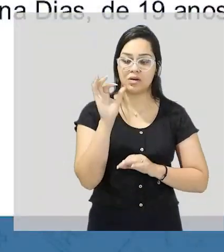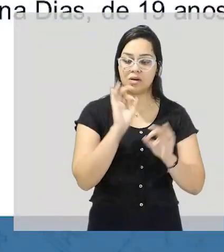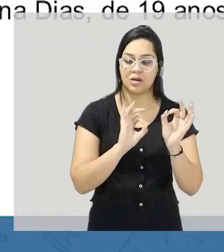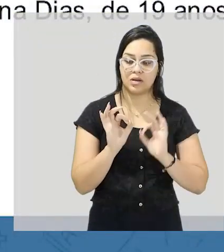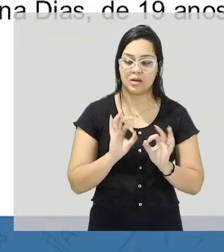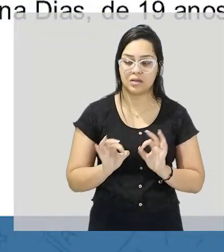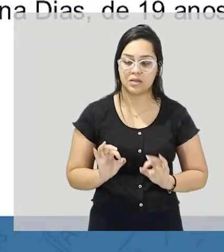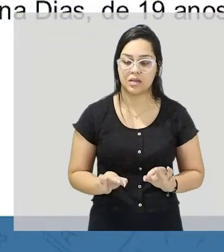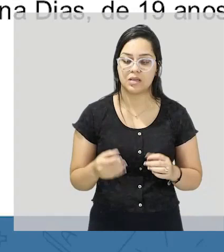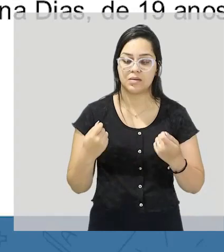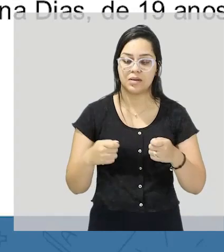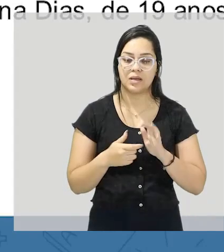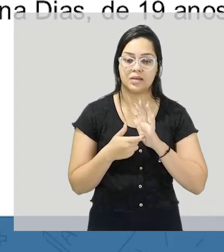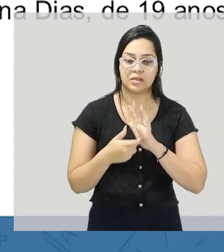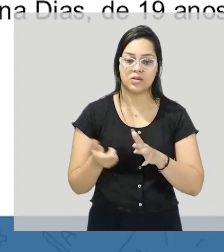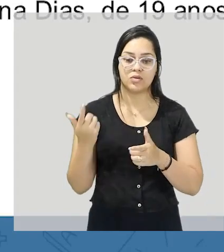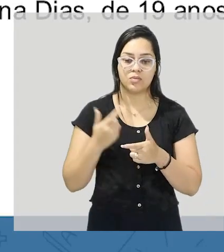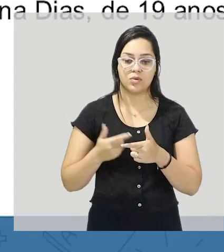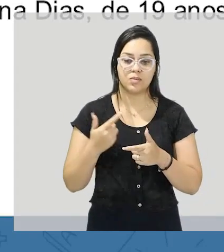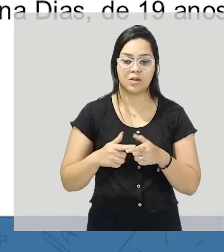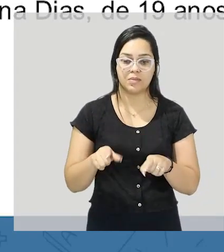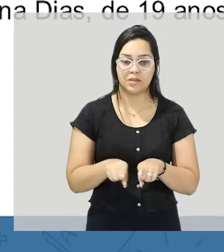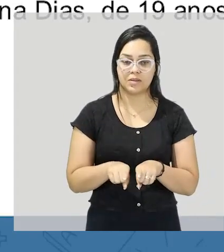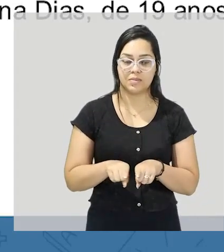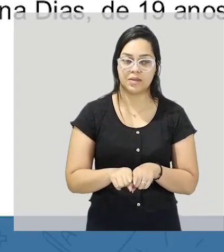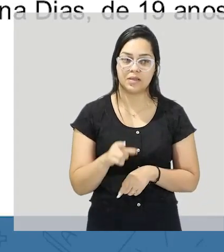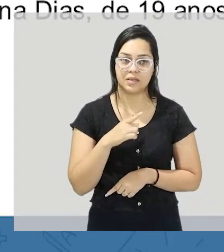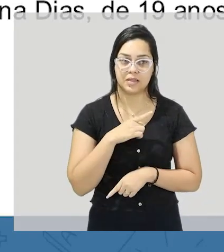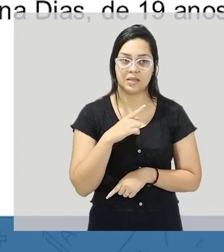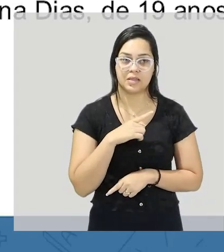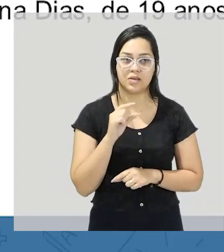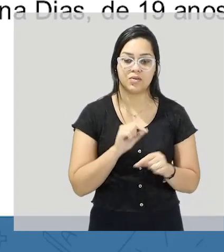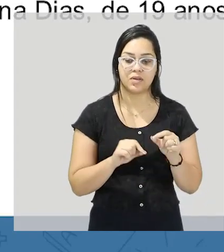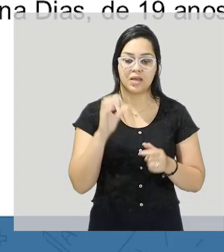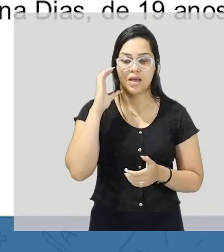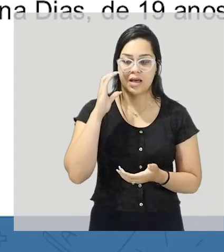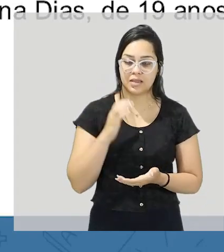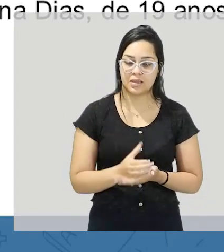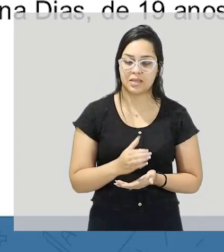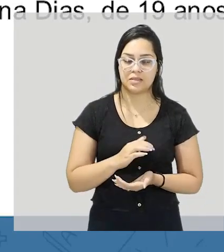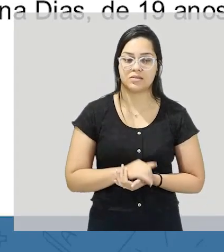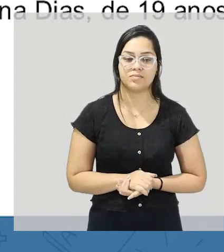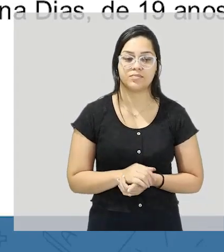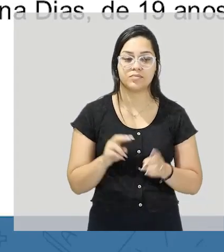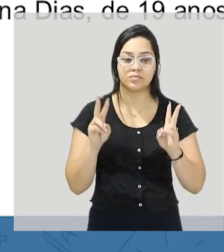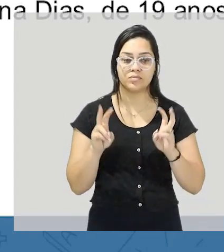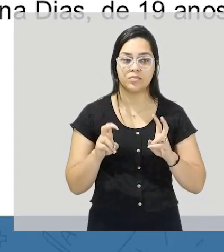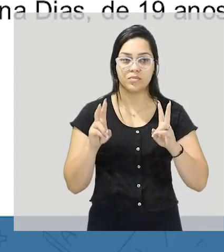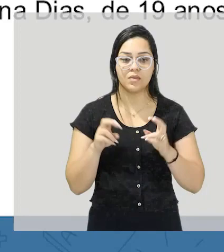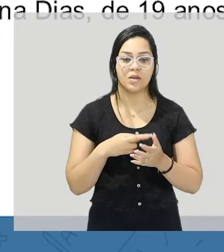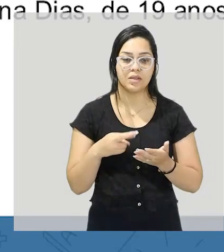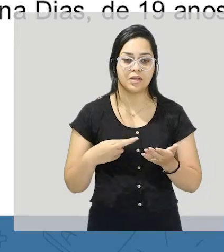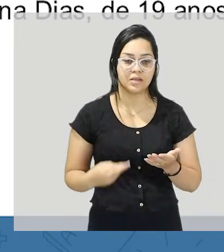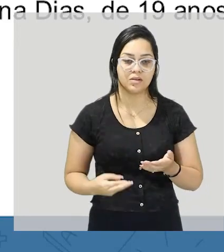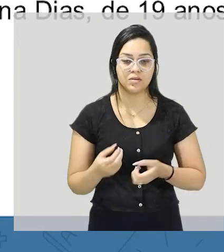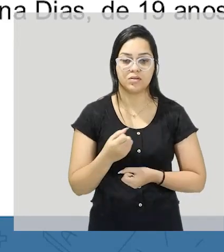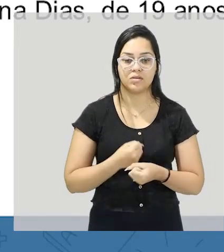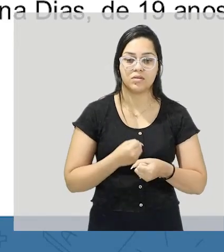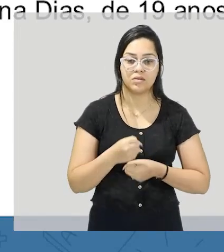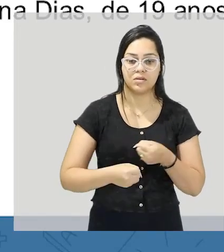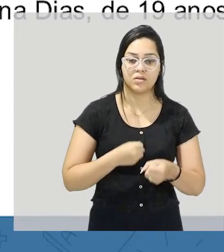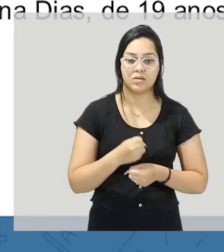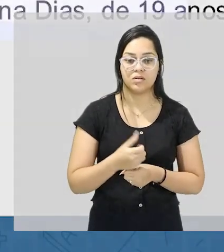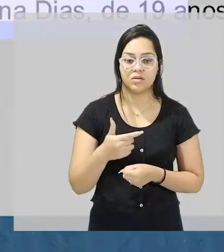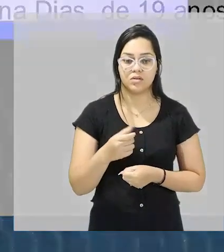né? Apresentando o problema e o seu ponto de vista, que será a tese. O tema da redação do Enem de 2021,